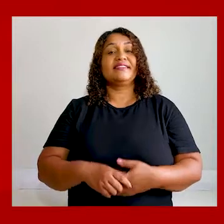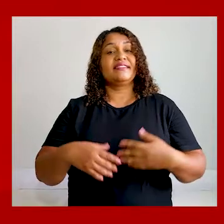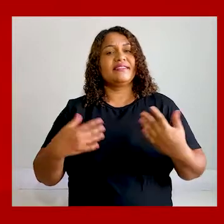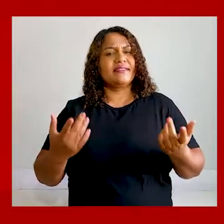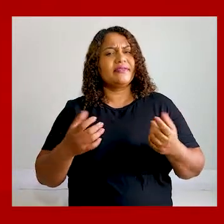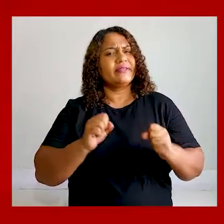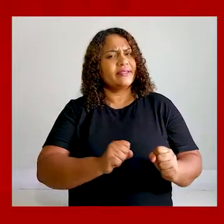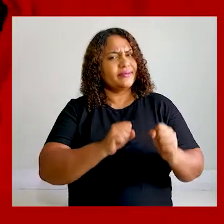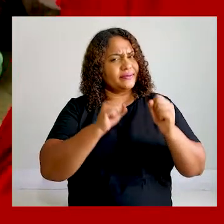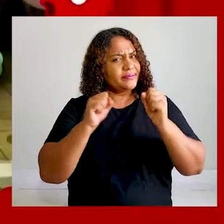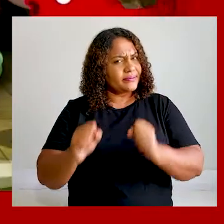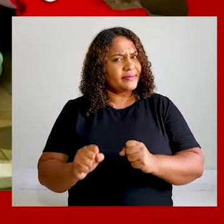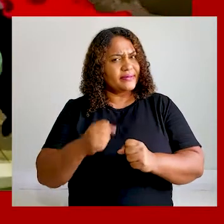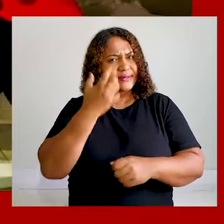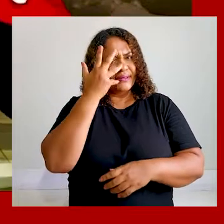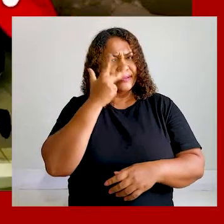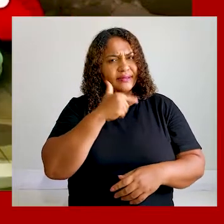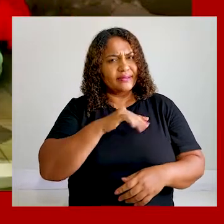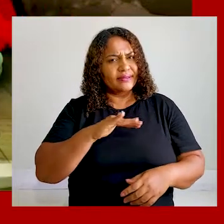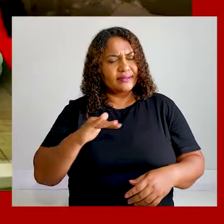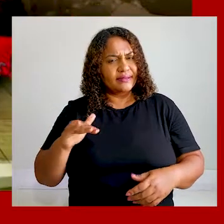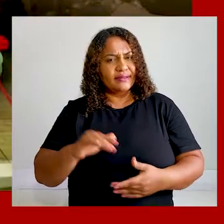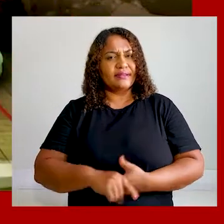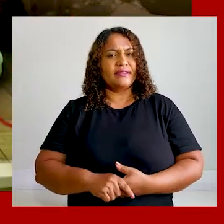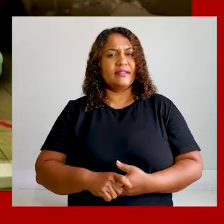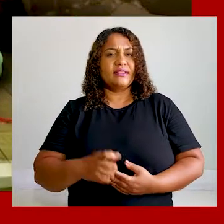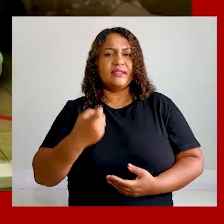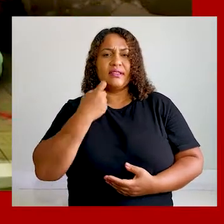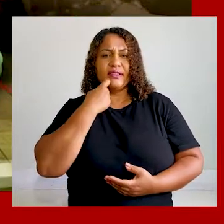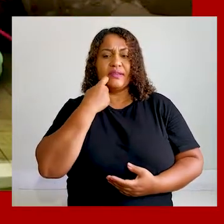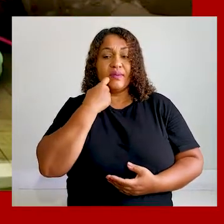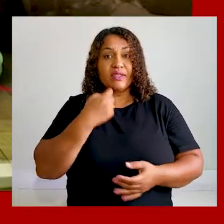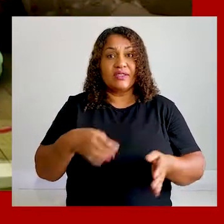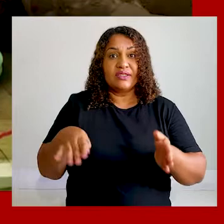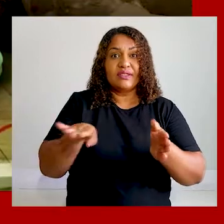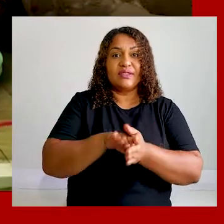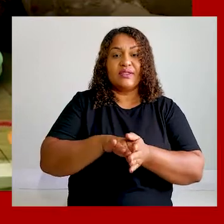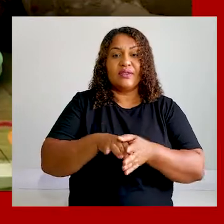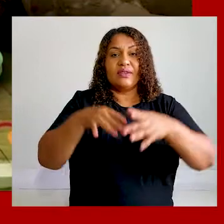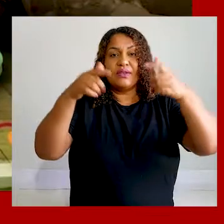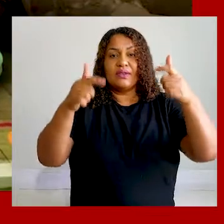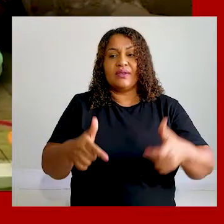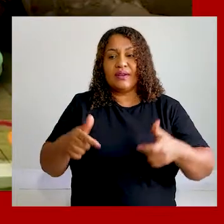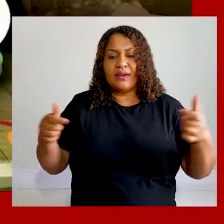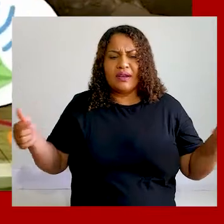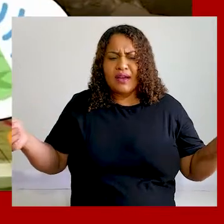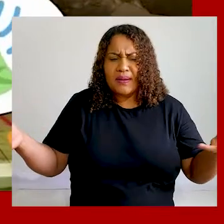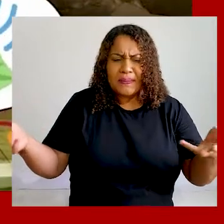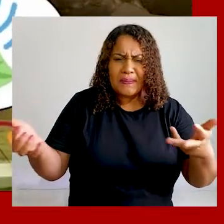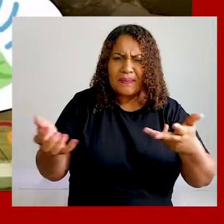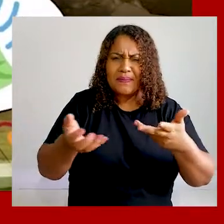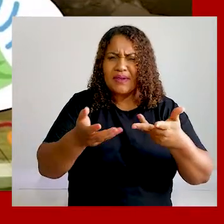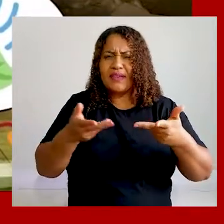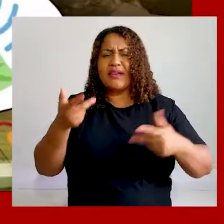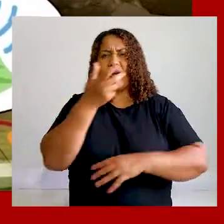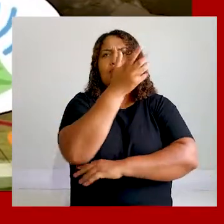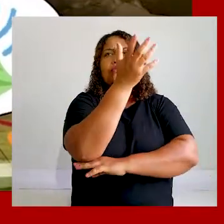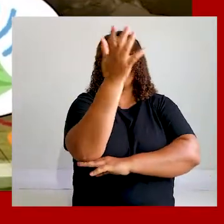E foi com este poder que ele finalmente chegou a um paraíso no meio da